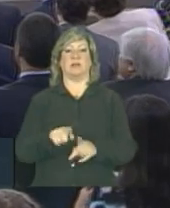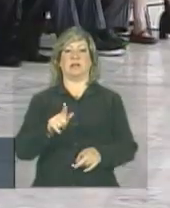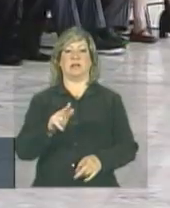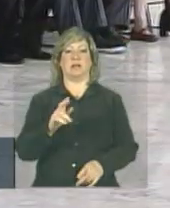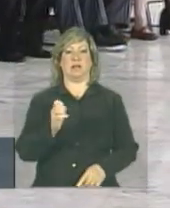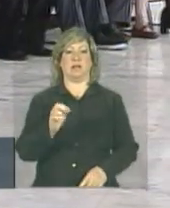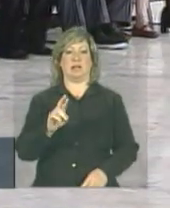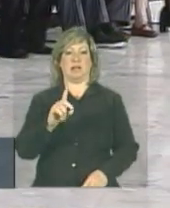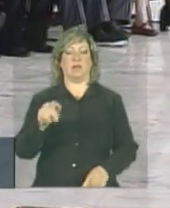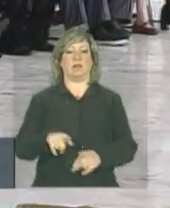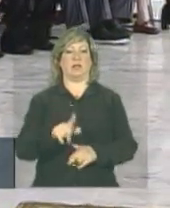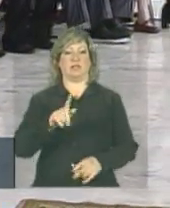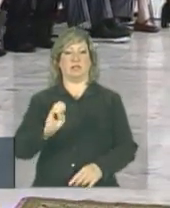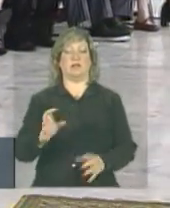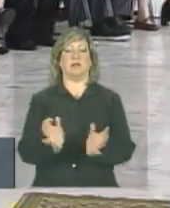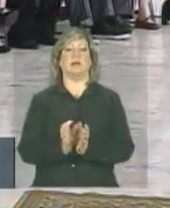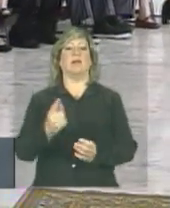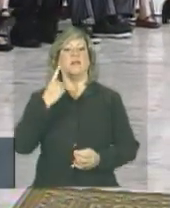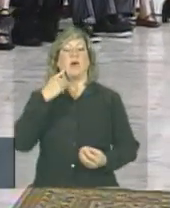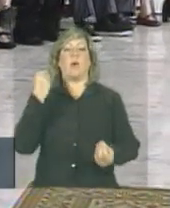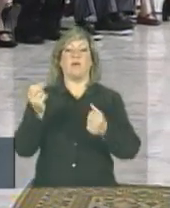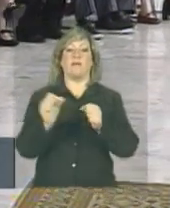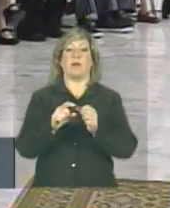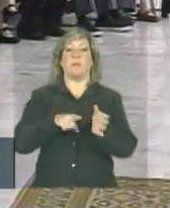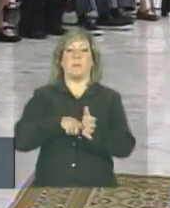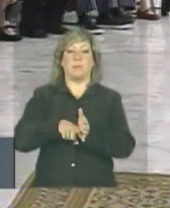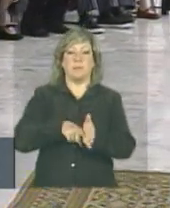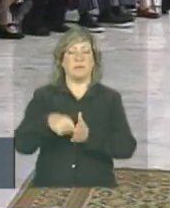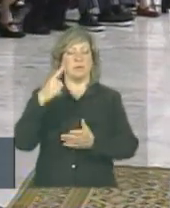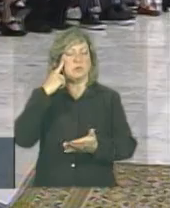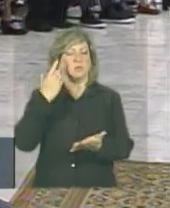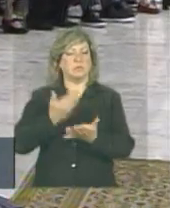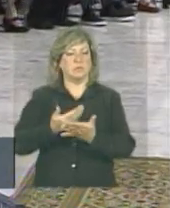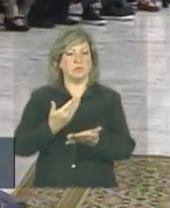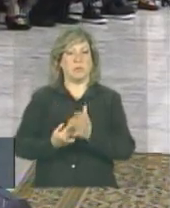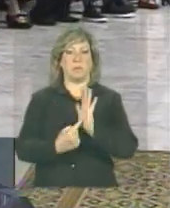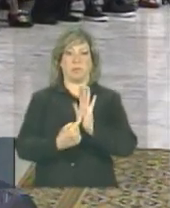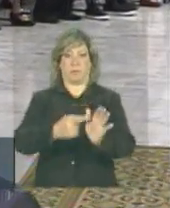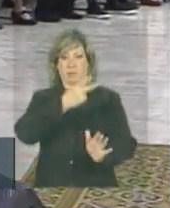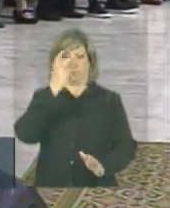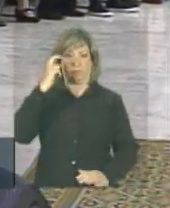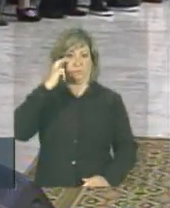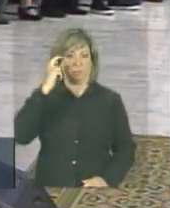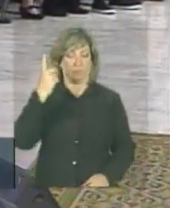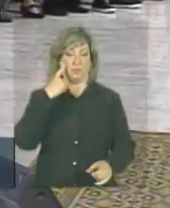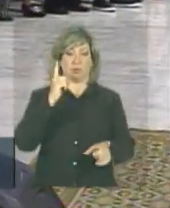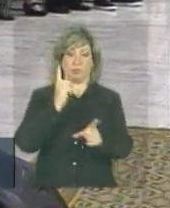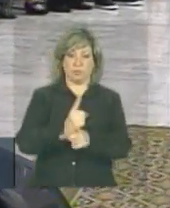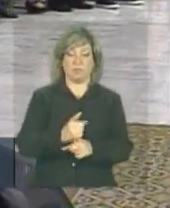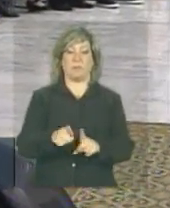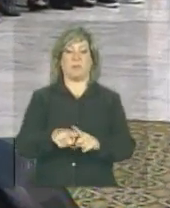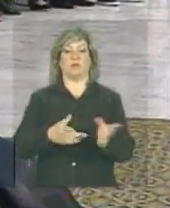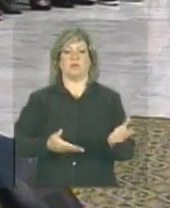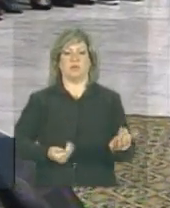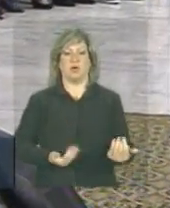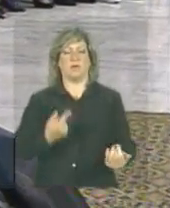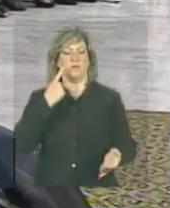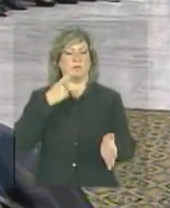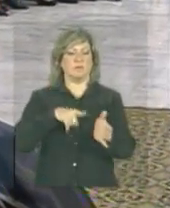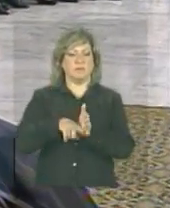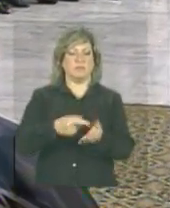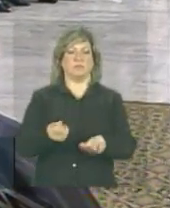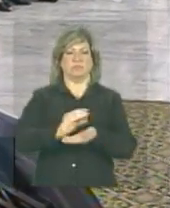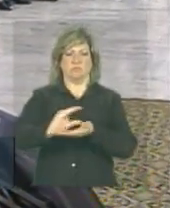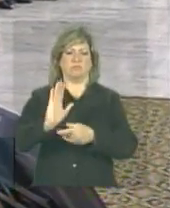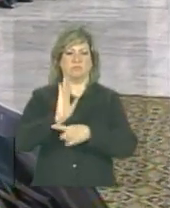como objetivos promover a reflexão e a pesquisa, revelar talentos e investir em estudantes e jovens pesquisadores